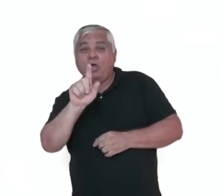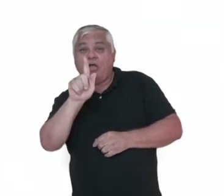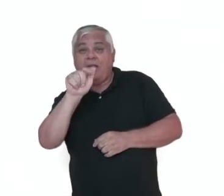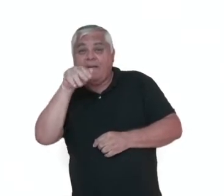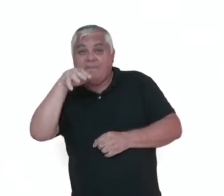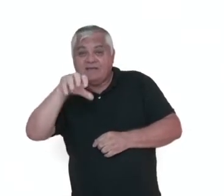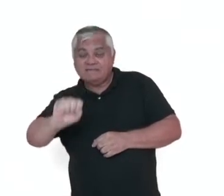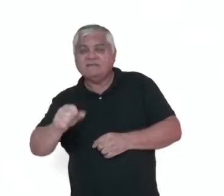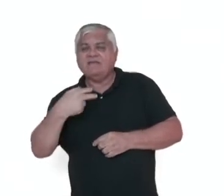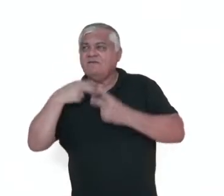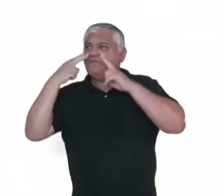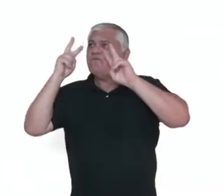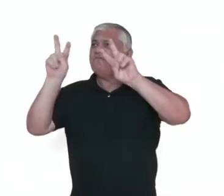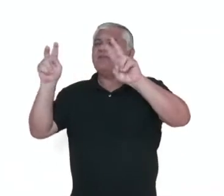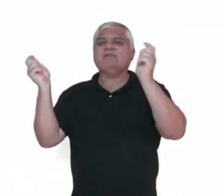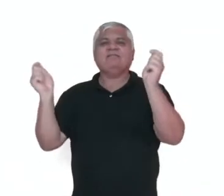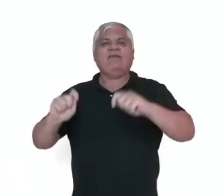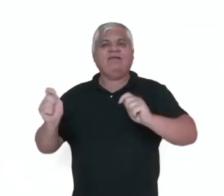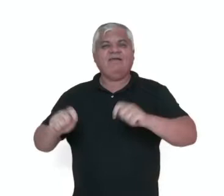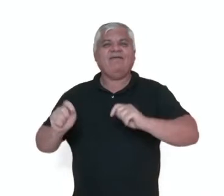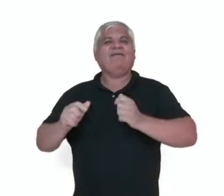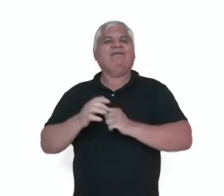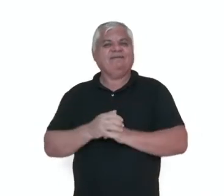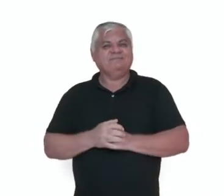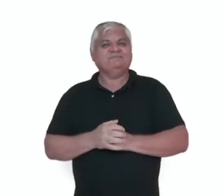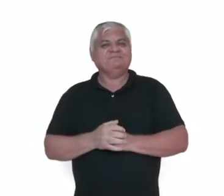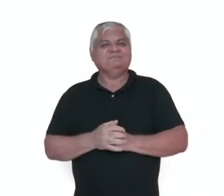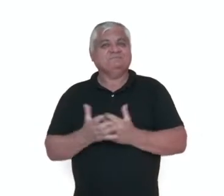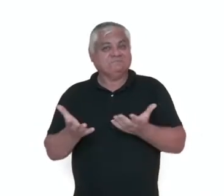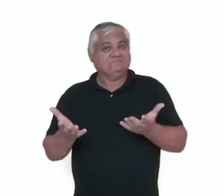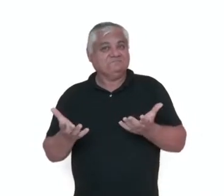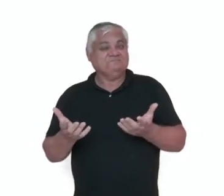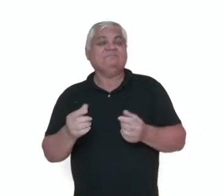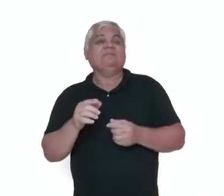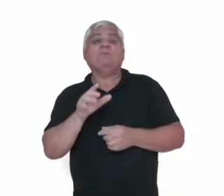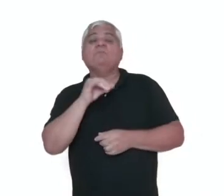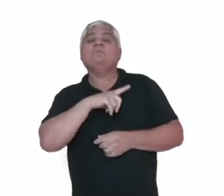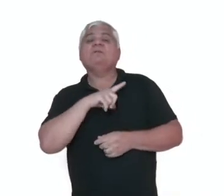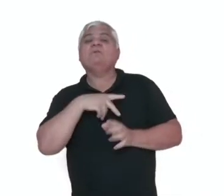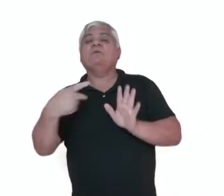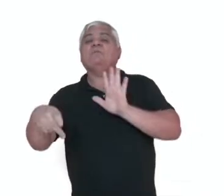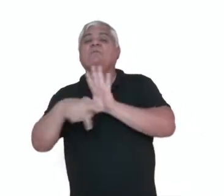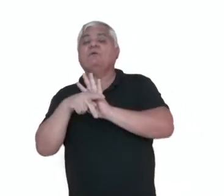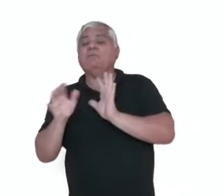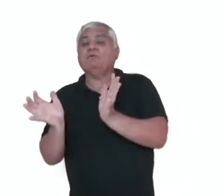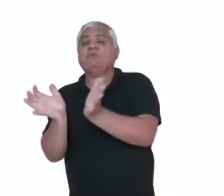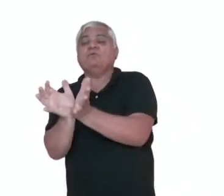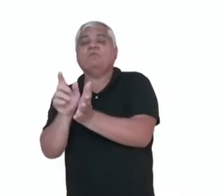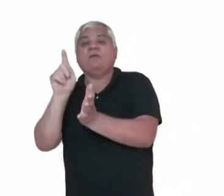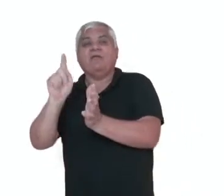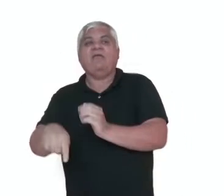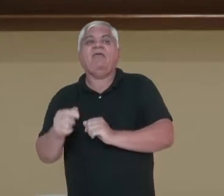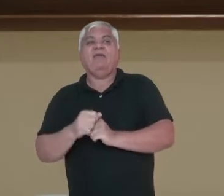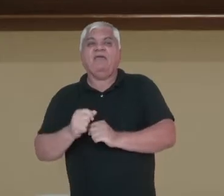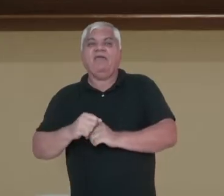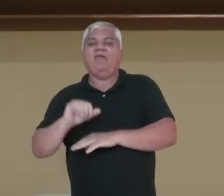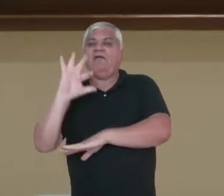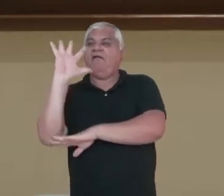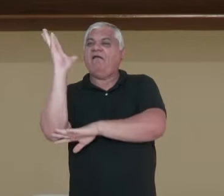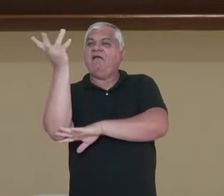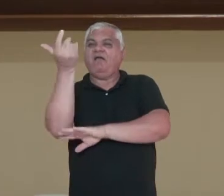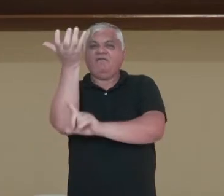estrutura de gameta que é visível a olho nu, certo? Quem faz parte desse grupo são as gimnospermas e